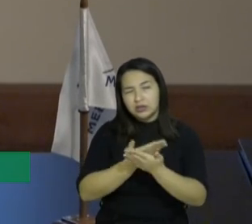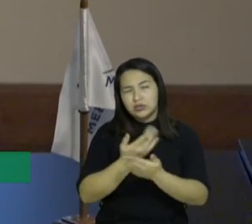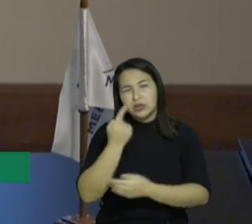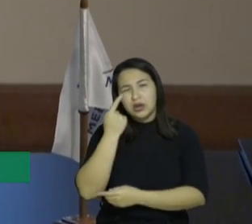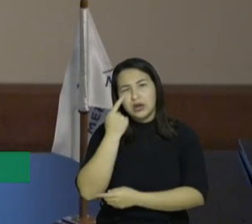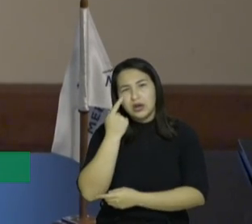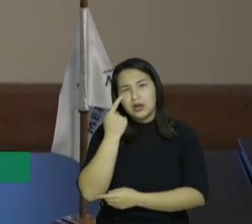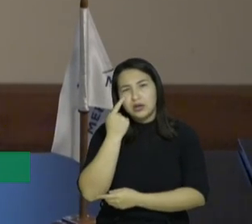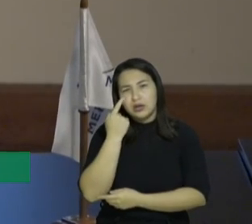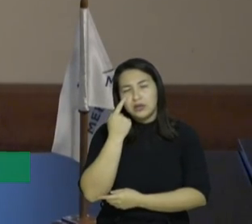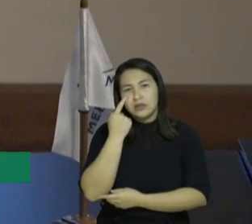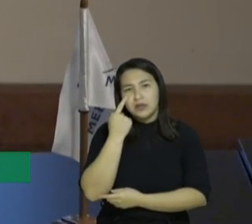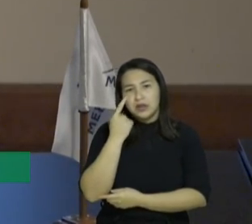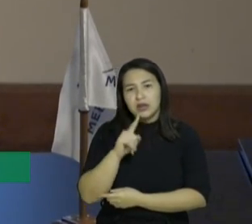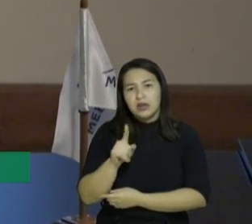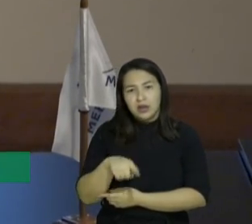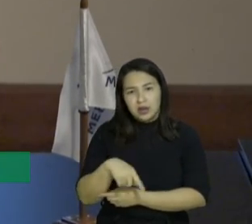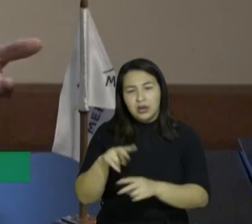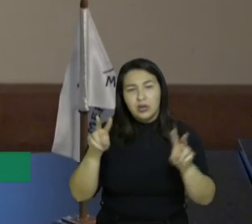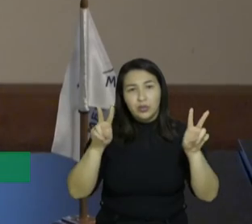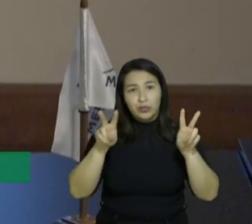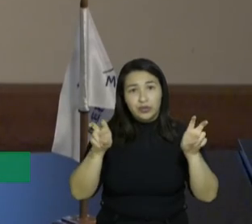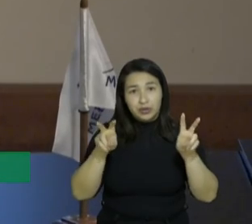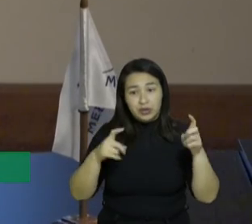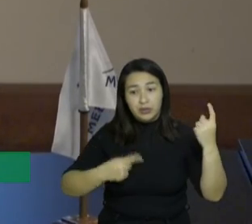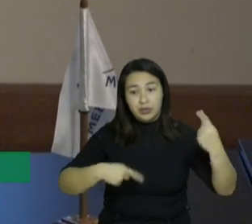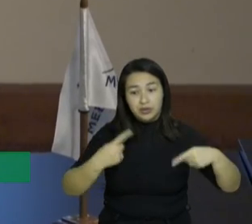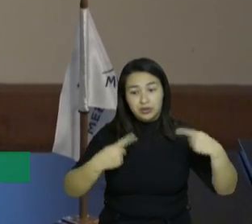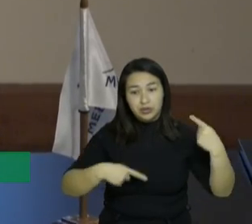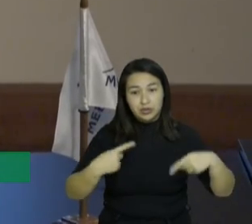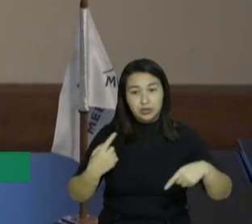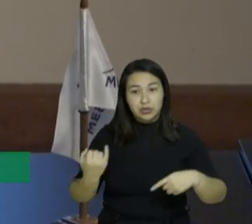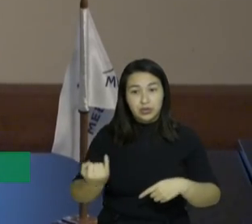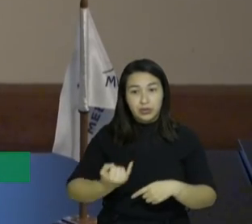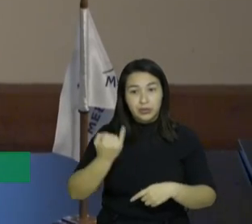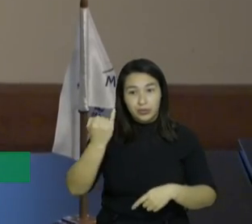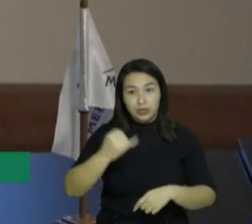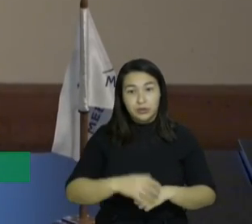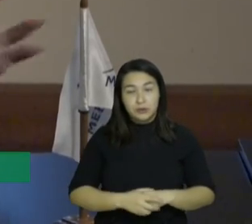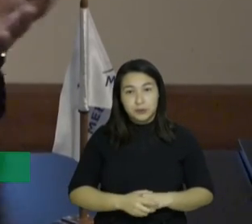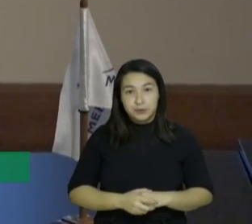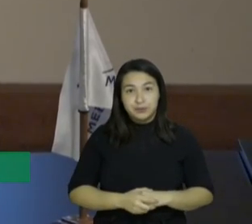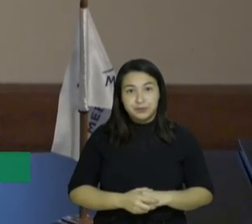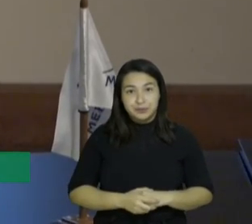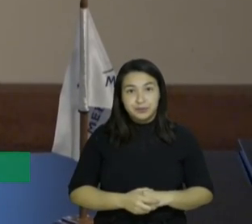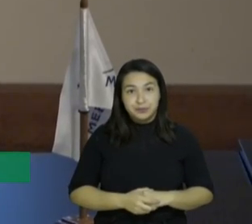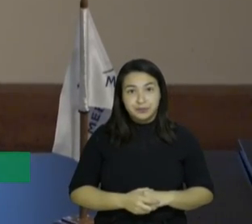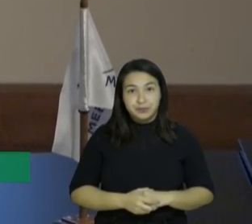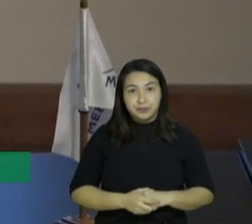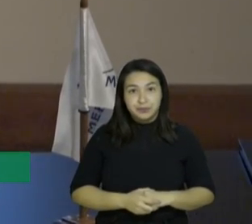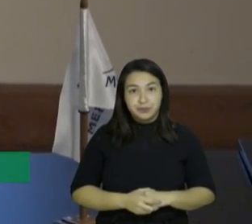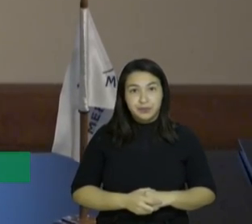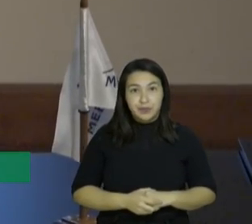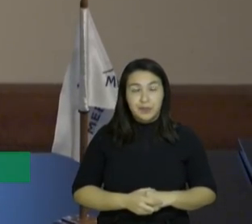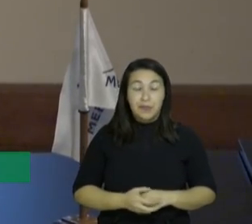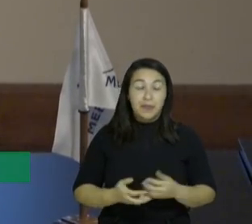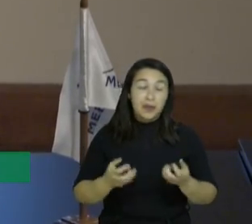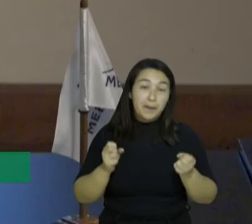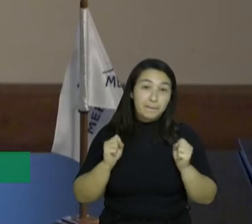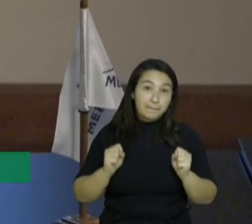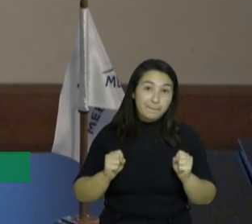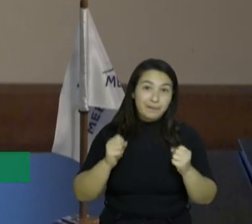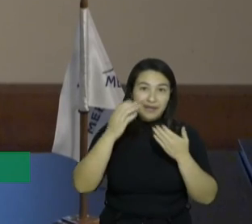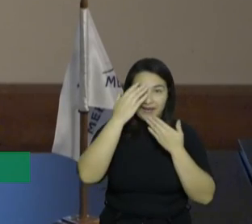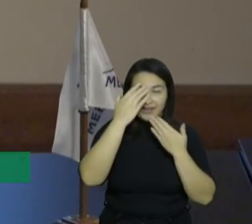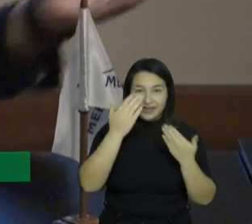Eh é uma questão que deve ser discutida eu acho que a Assembleia Legislativa ISO está muito de parabéns a gente gostaria de agradecer